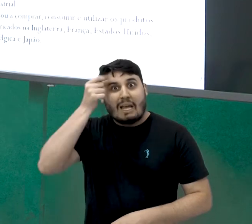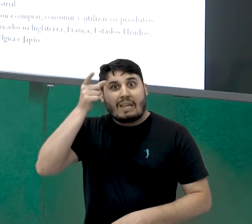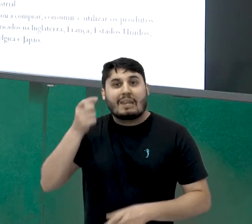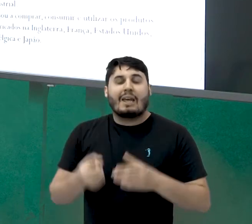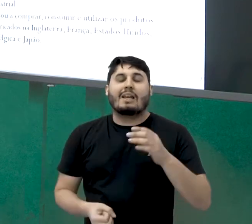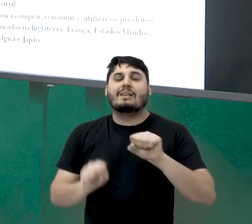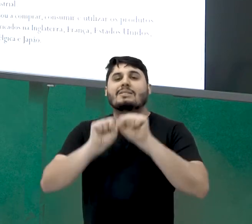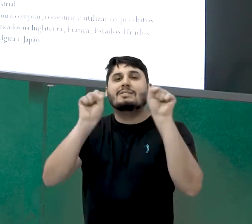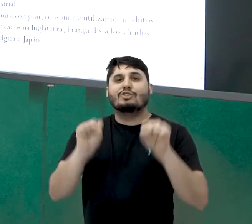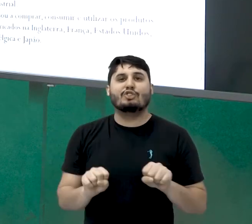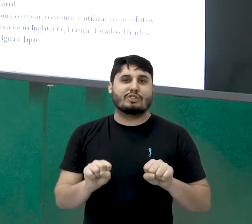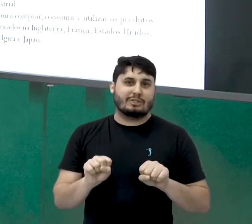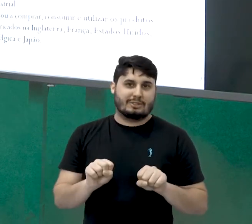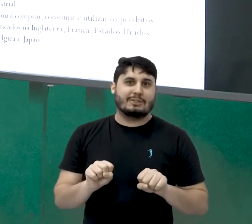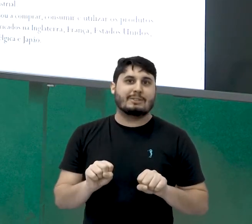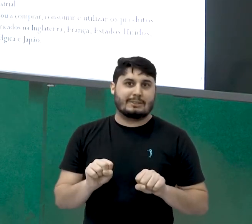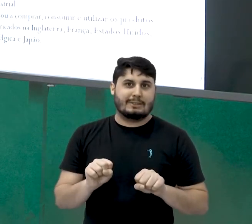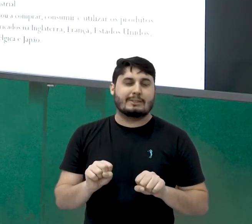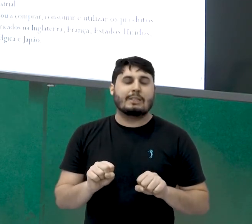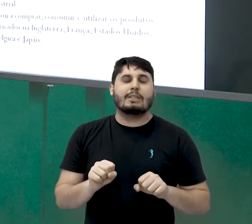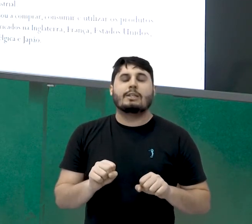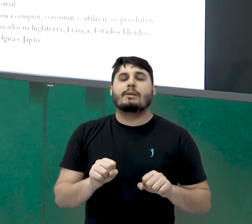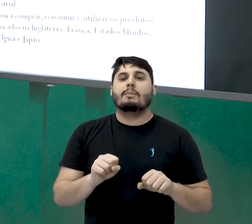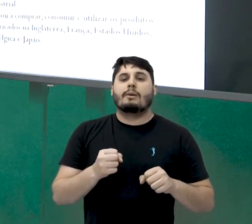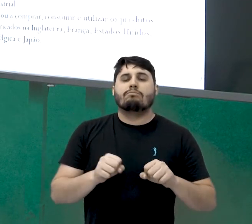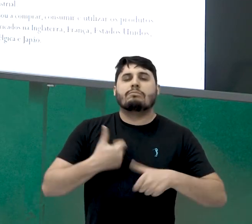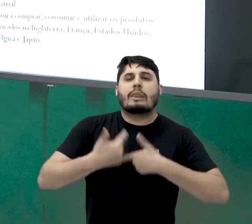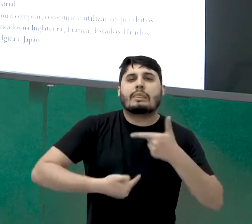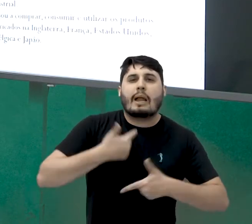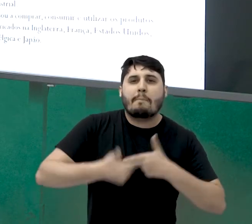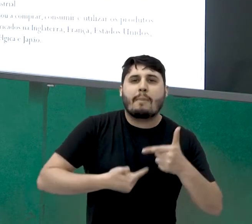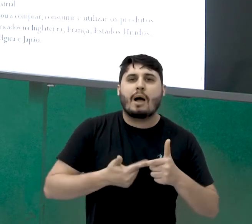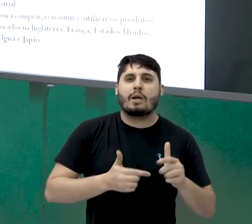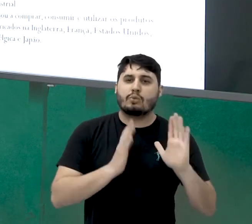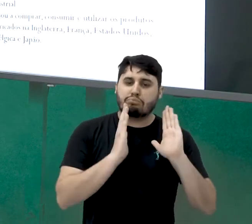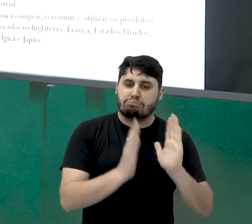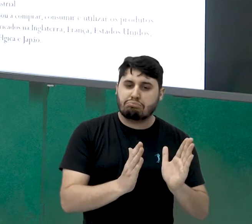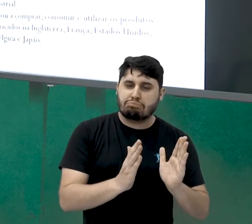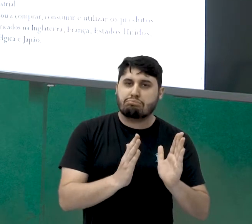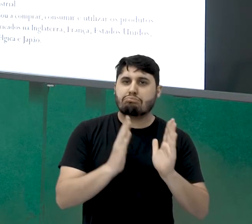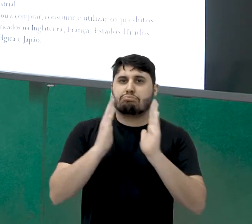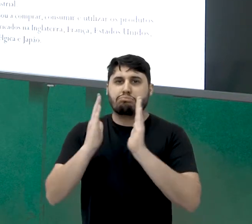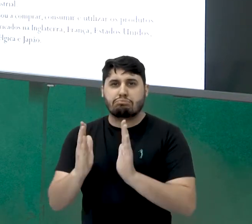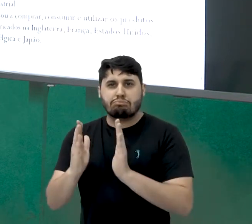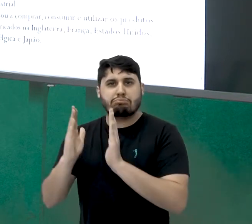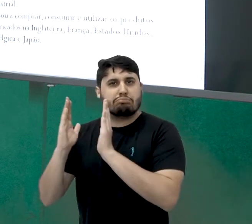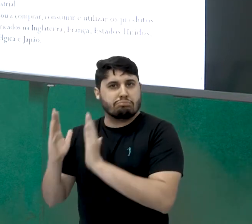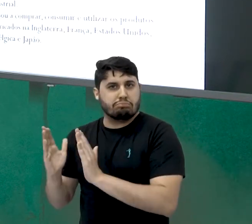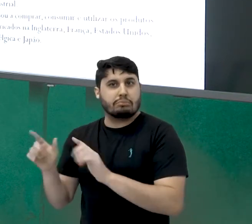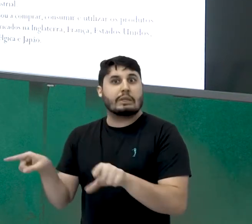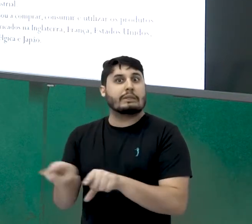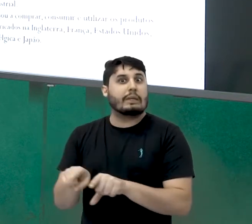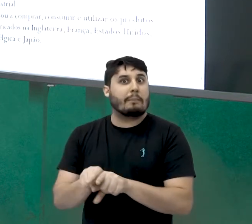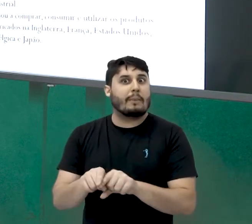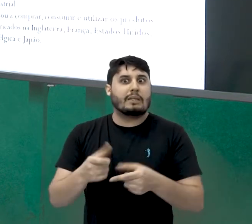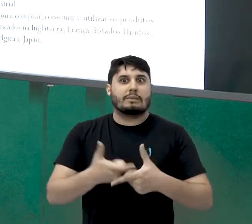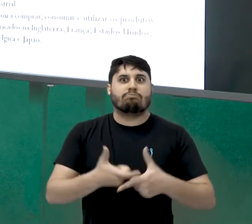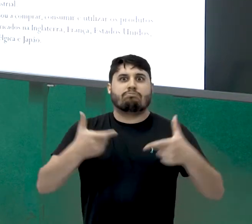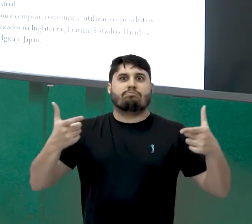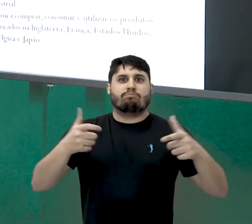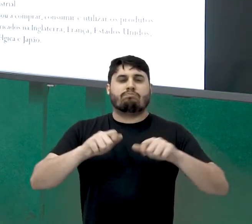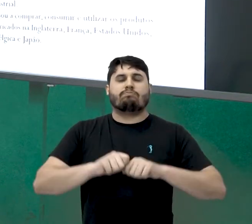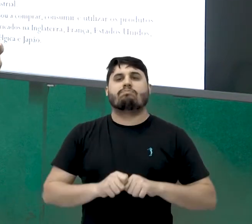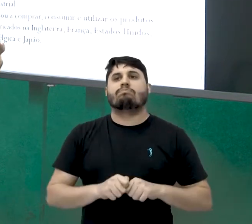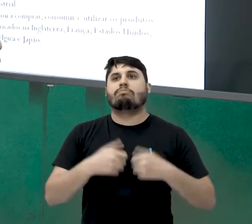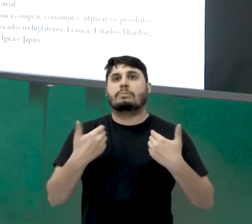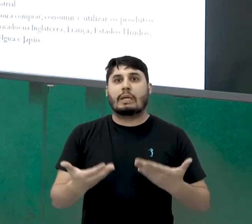de linha de produção em série e em massa. Em série, tudo igualzinho. E em massa, em grande quantidade. Então, ele cria a